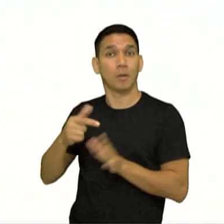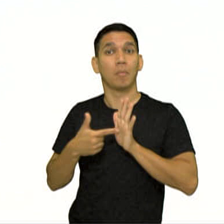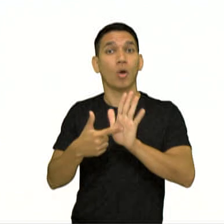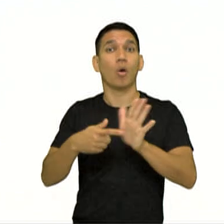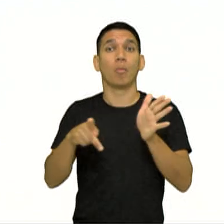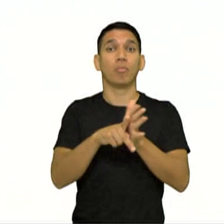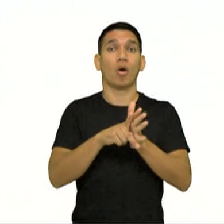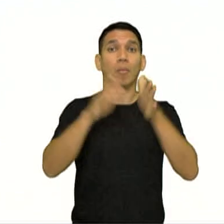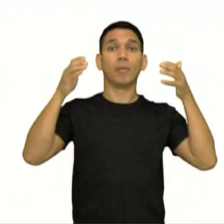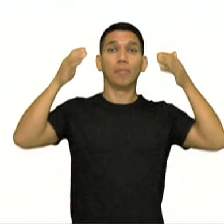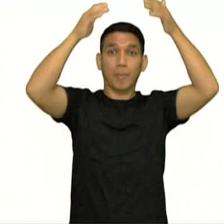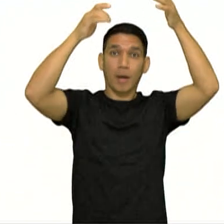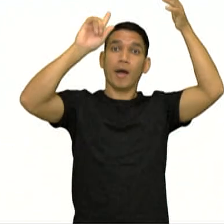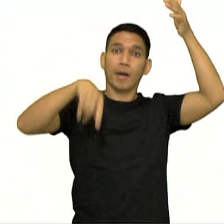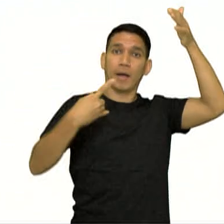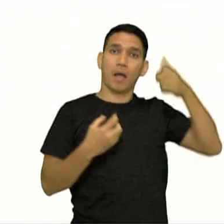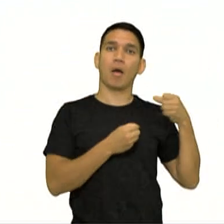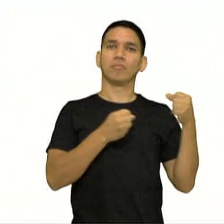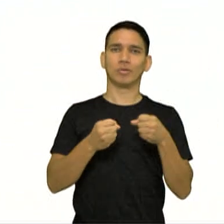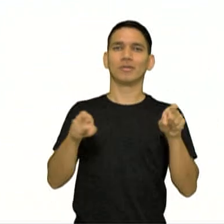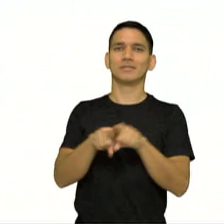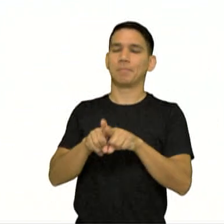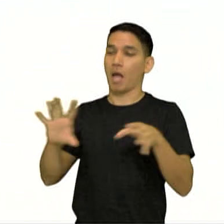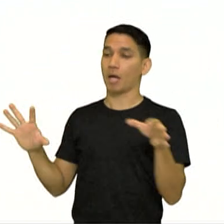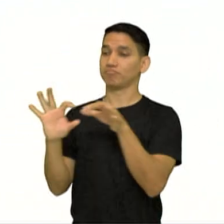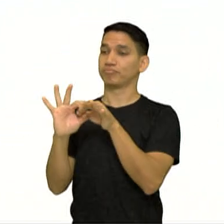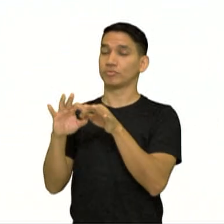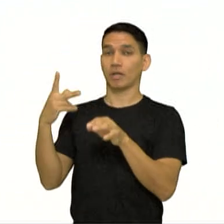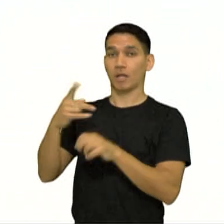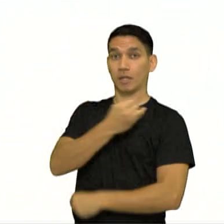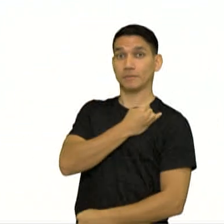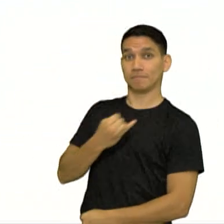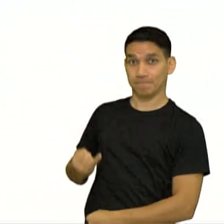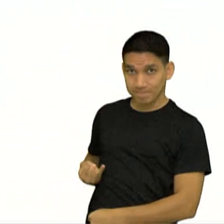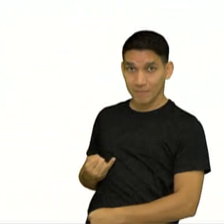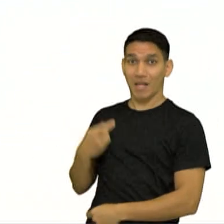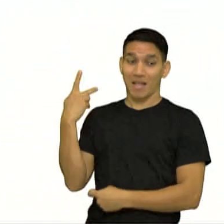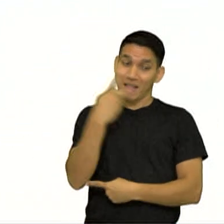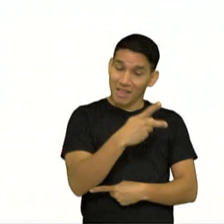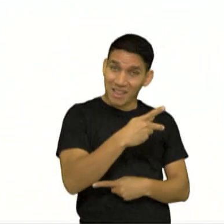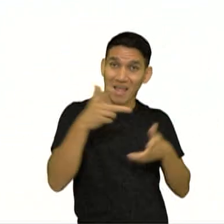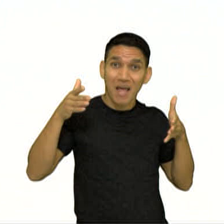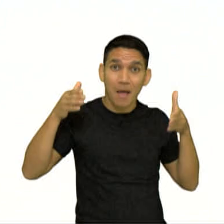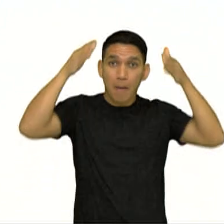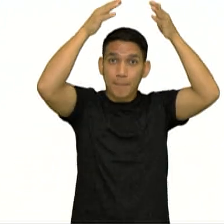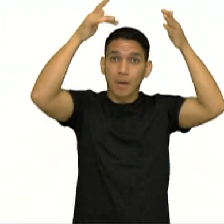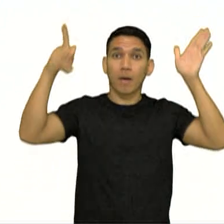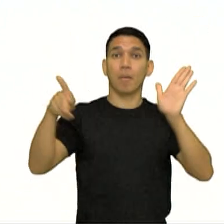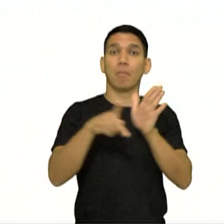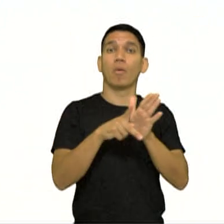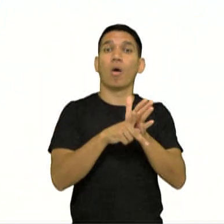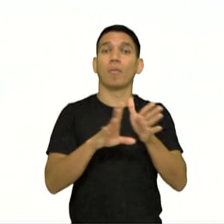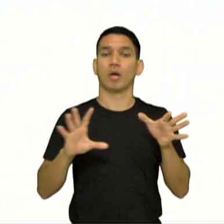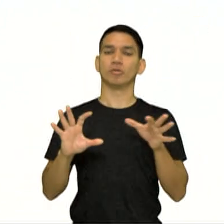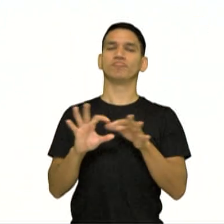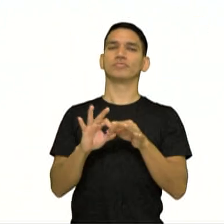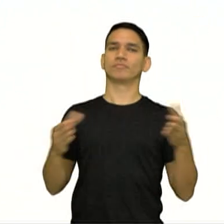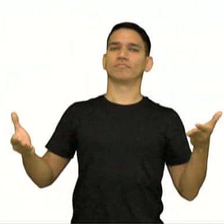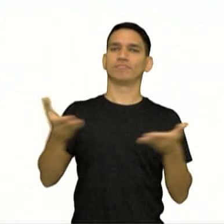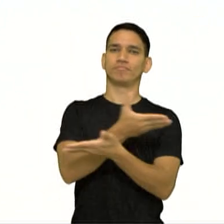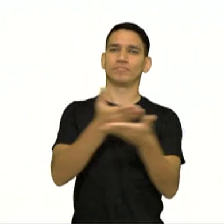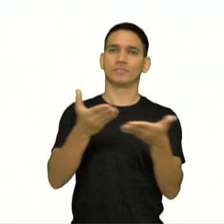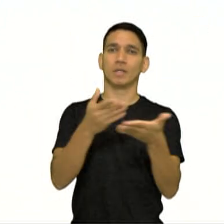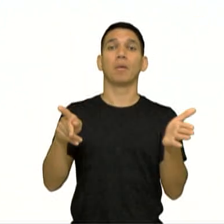verdadeiro poder e a aliança com o imperador franco, possibilitando ao papado a constituição do patrimônio de